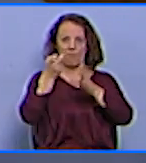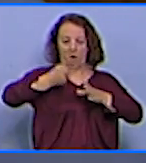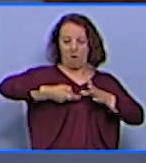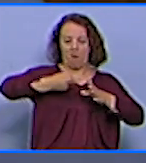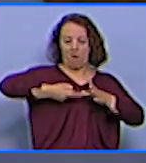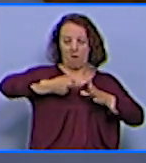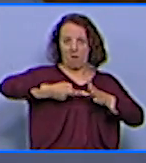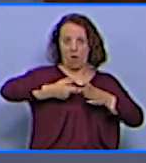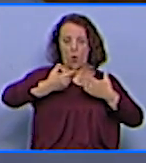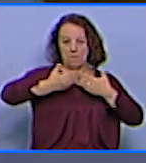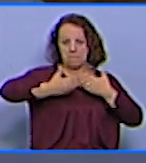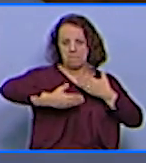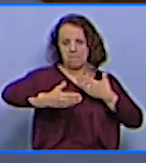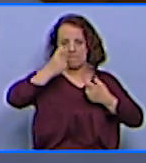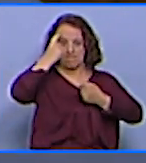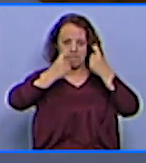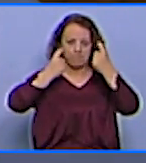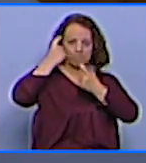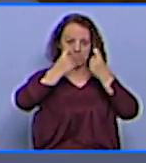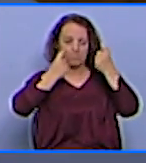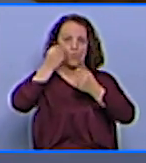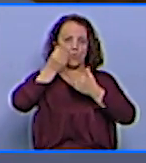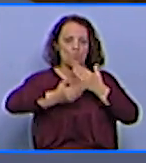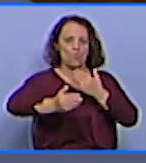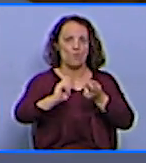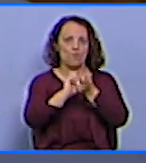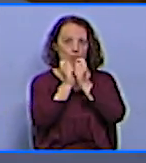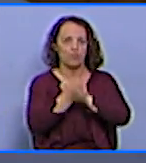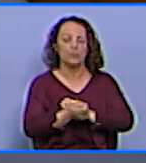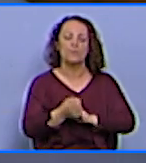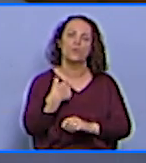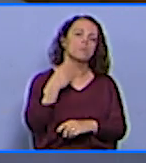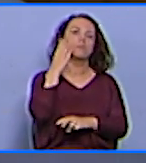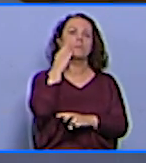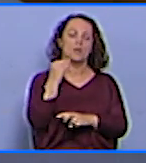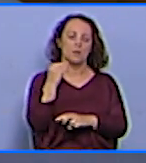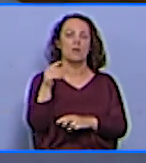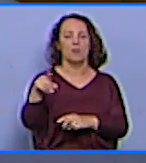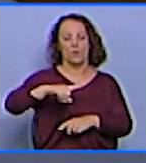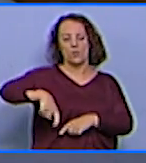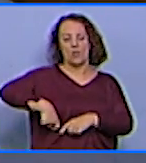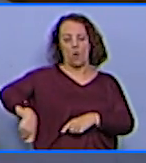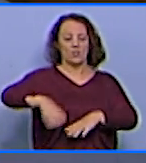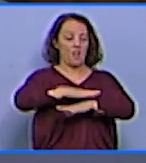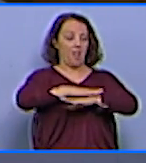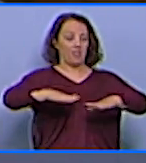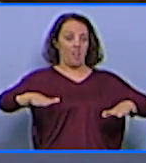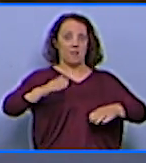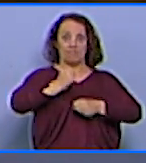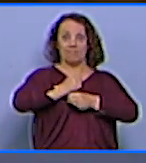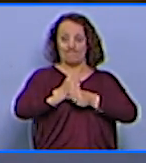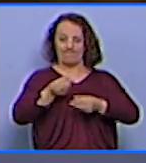procura destes dias, que acredito que no caso de quem serve o altar, nos acólitos, tenham também